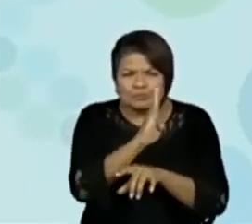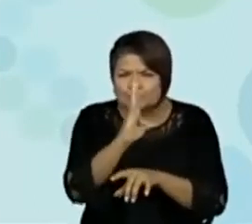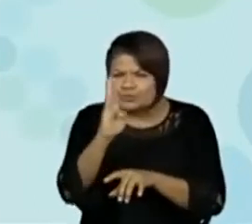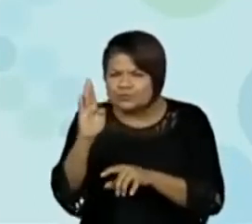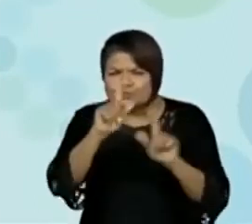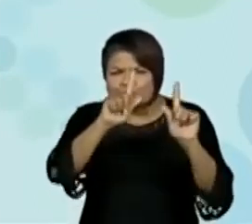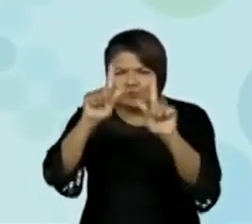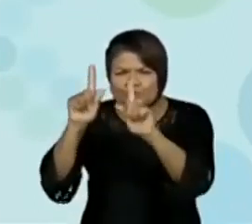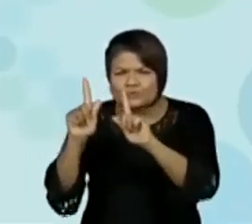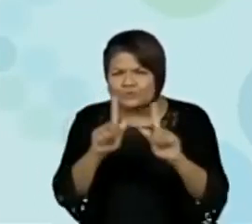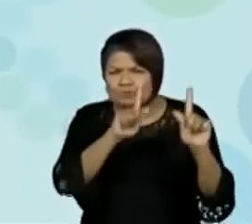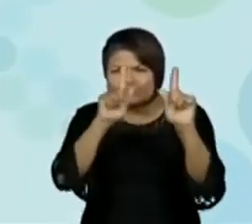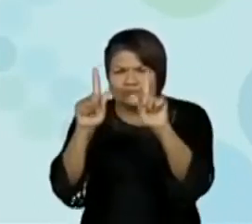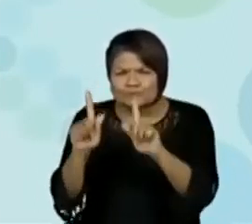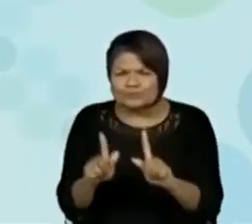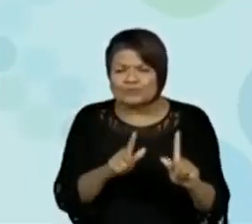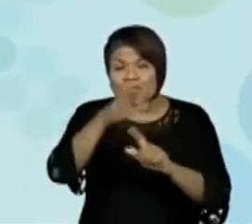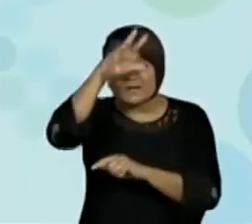país?